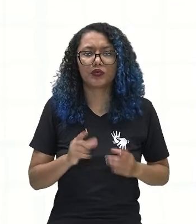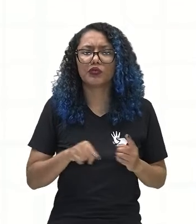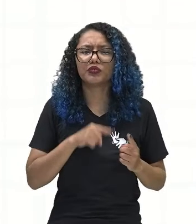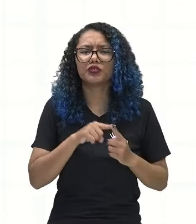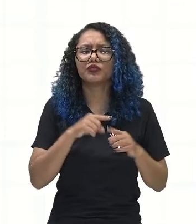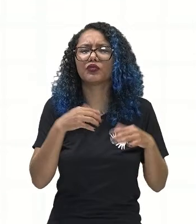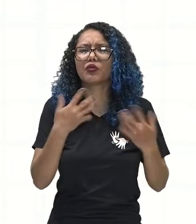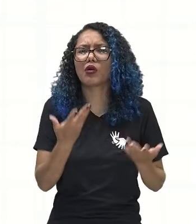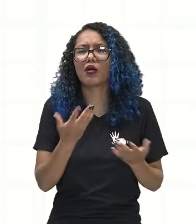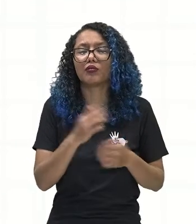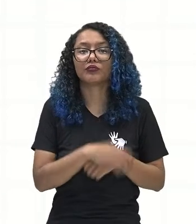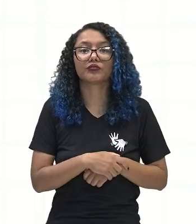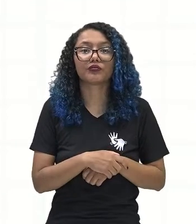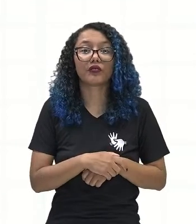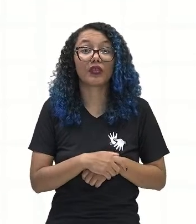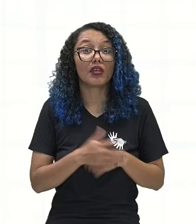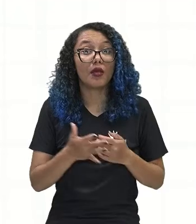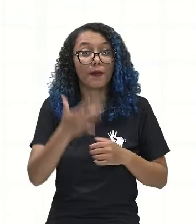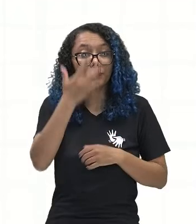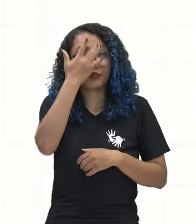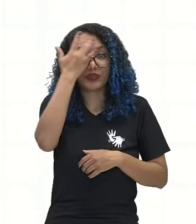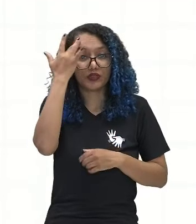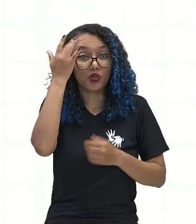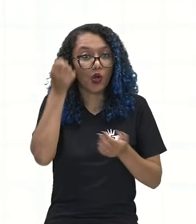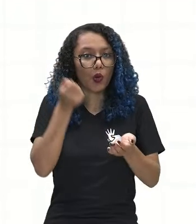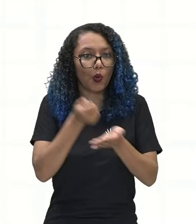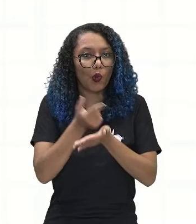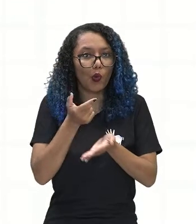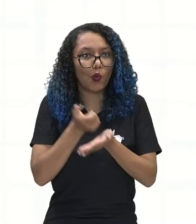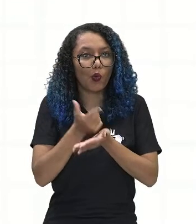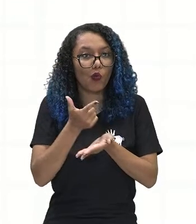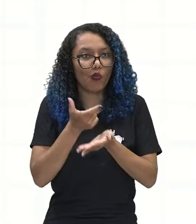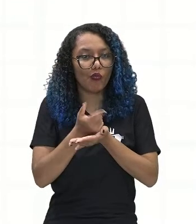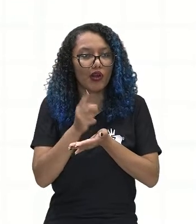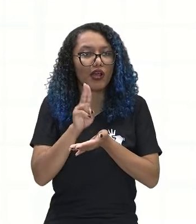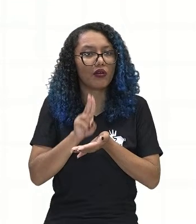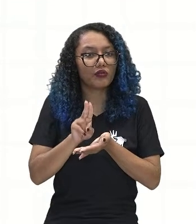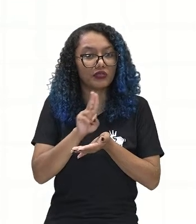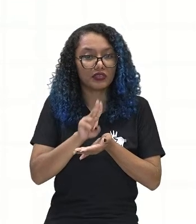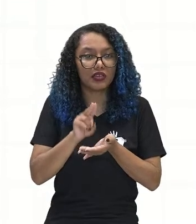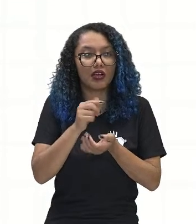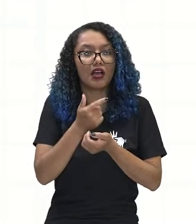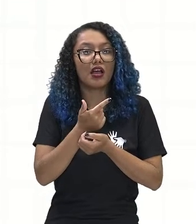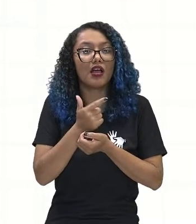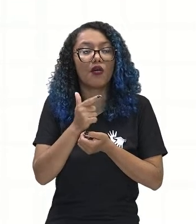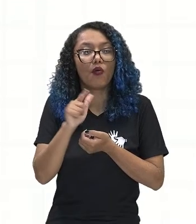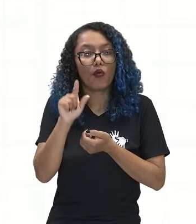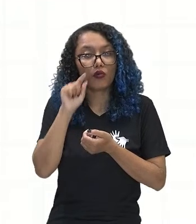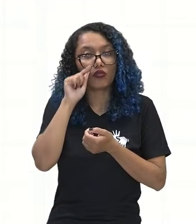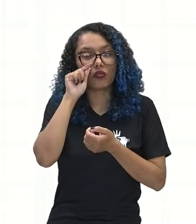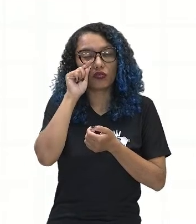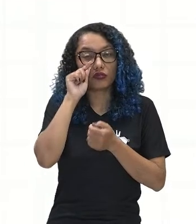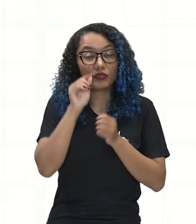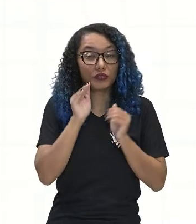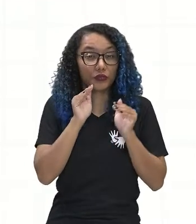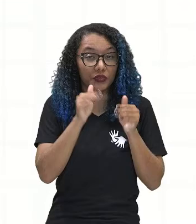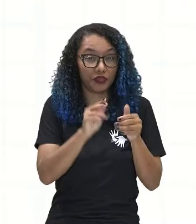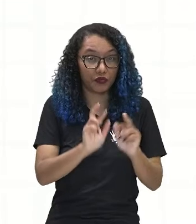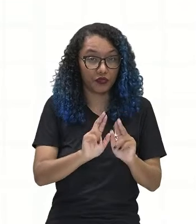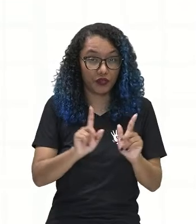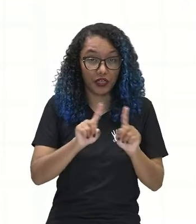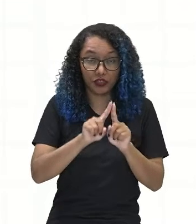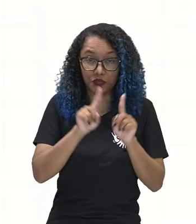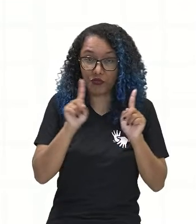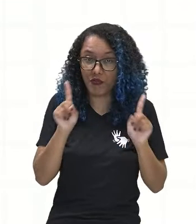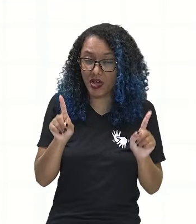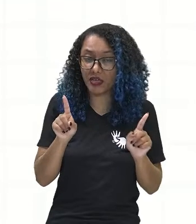atrair compradores e usuários. Aqui já temos um outro público, né, mais específico, mas lembre-se que a